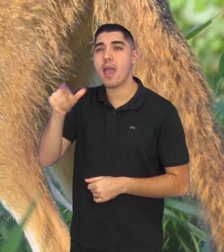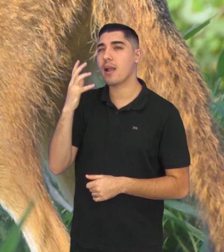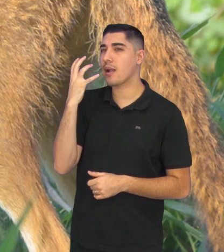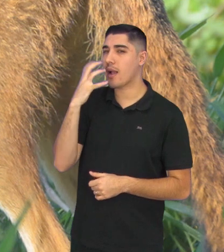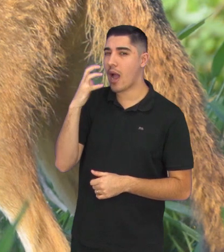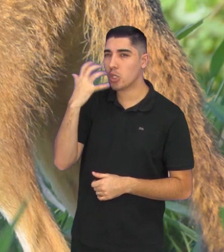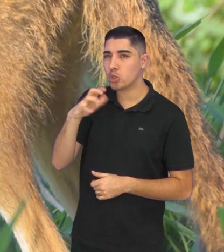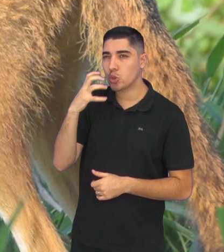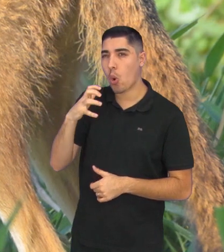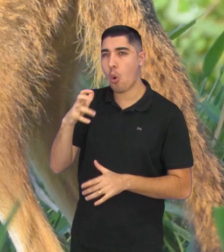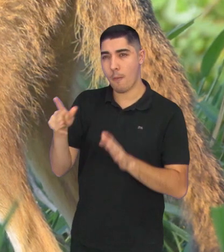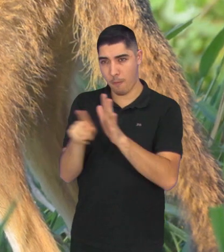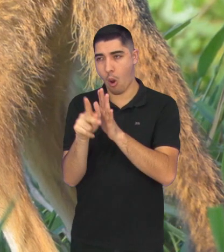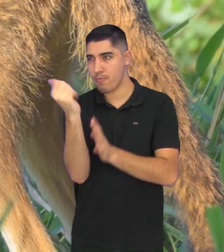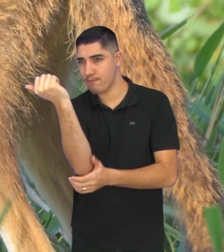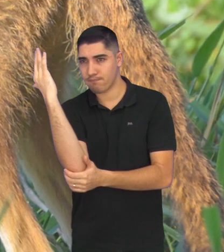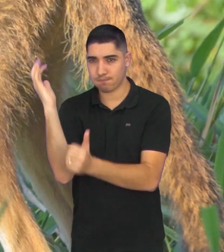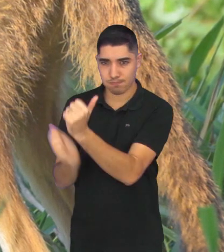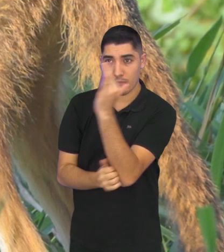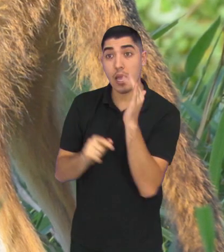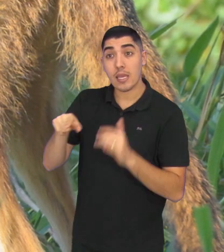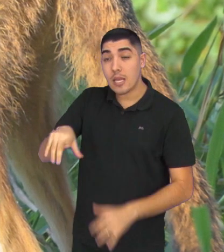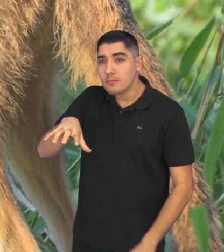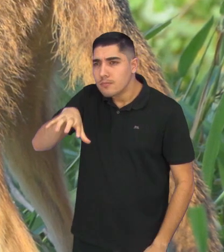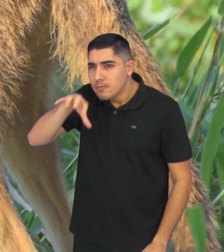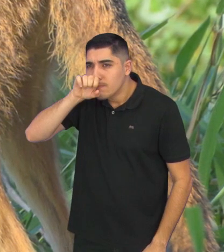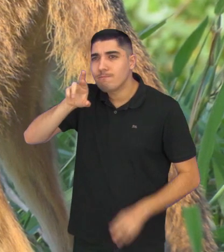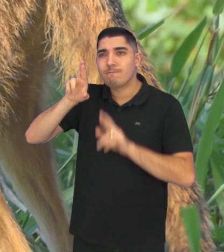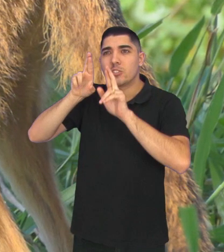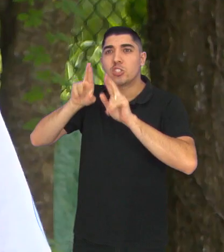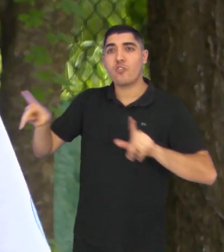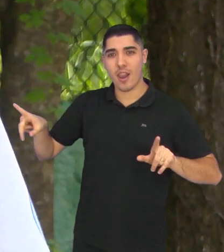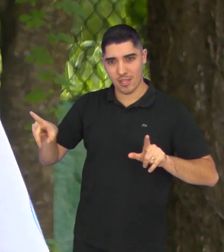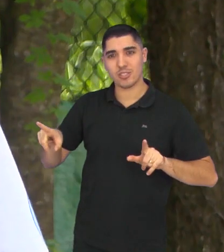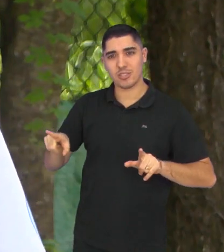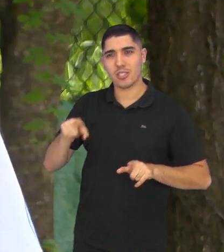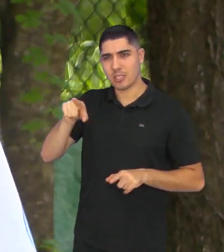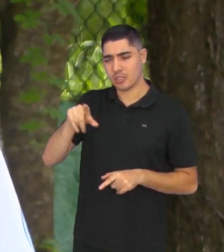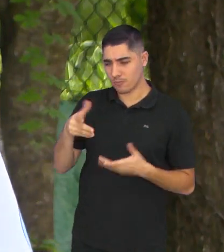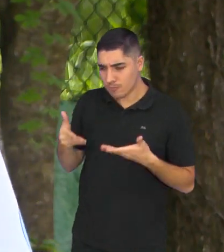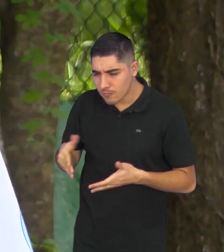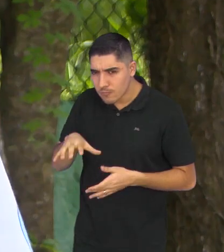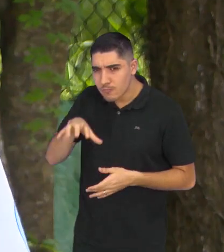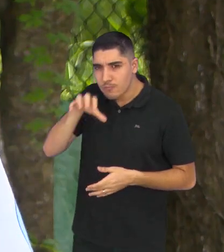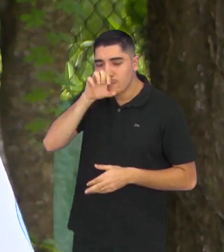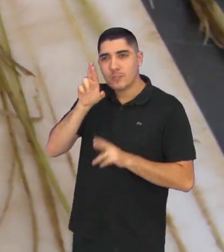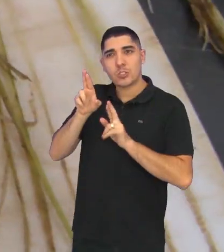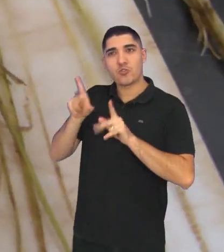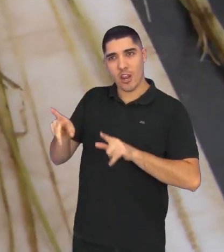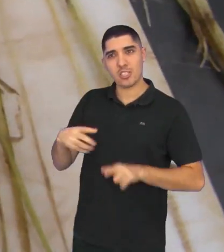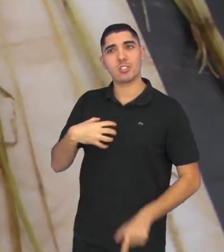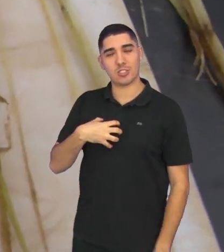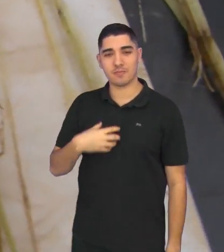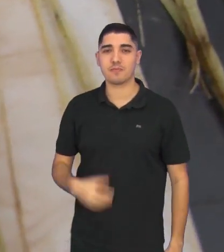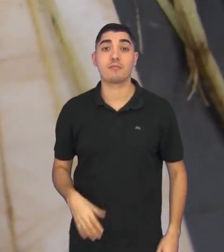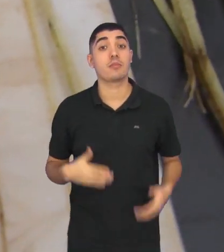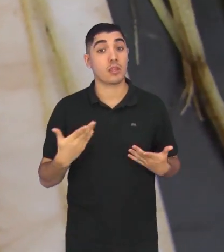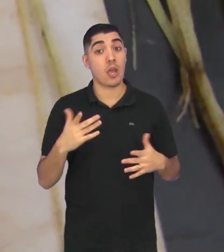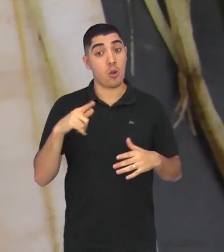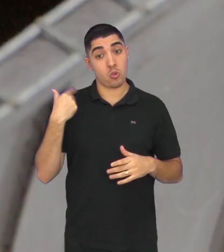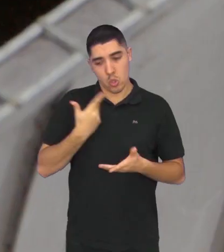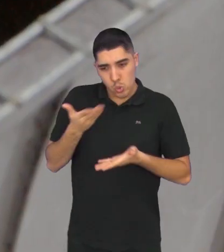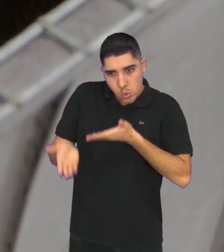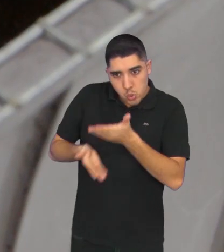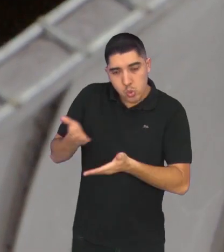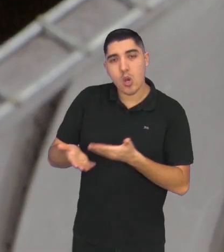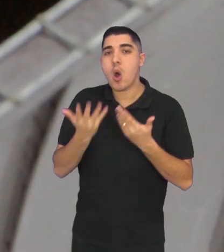de cachorro do mato, um cachorro vinagre. Tem até o cheiro característico de vinagre. Assim, quando você chega perto, você sente o odor. Os principais